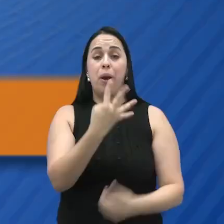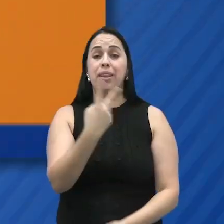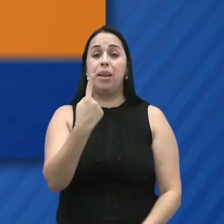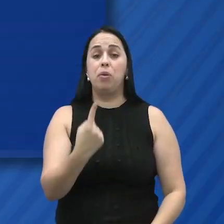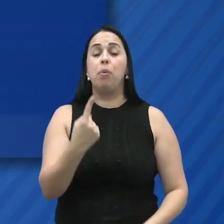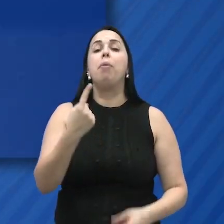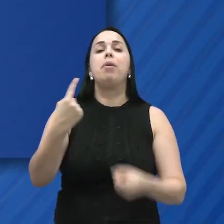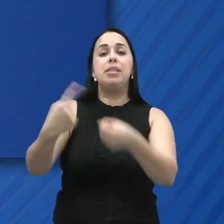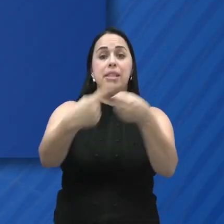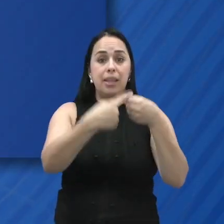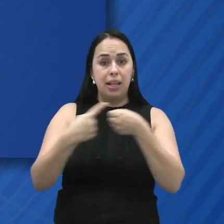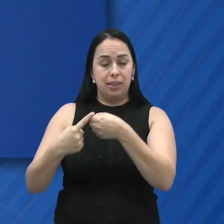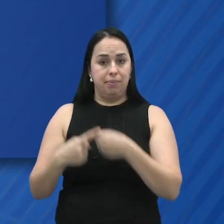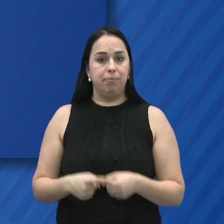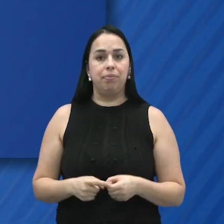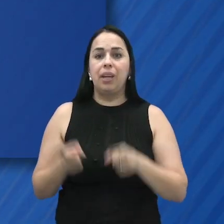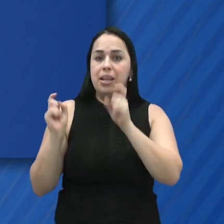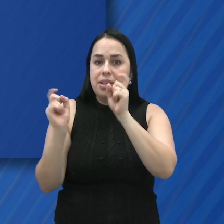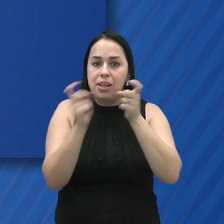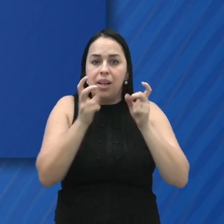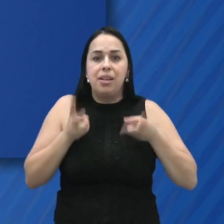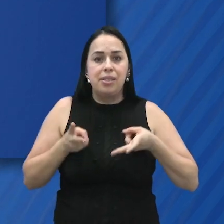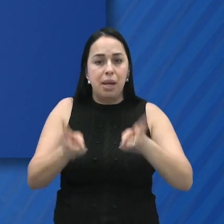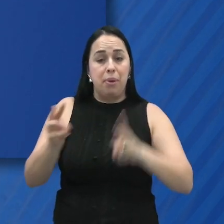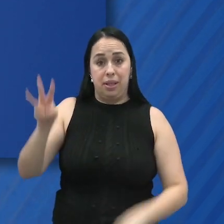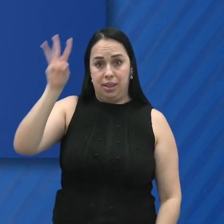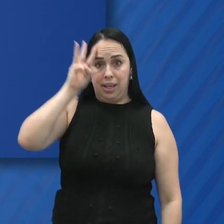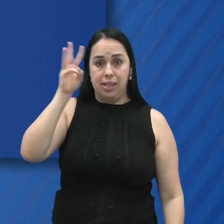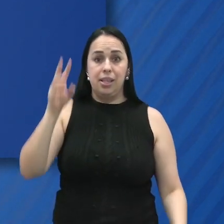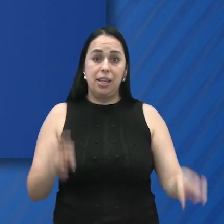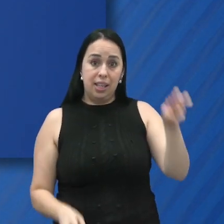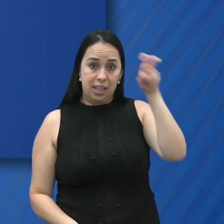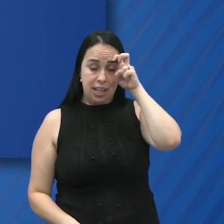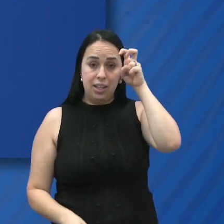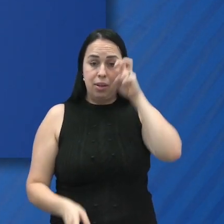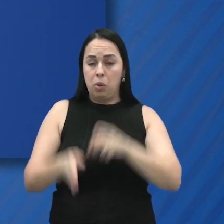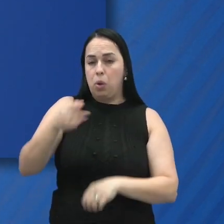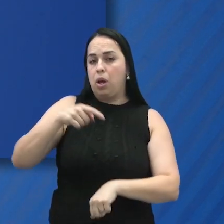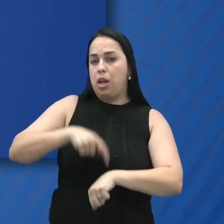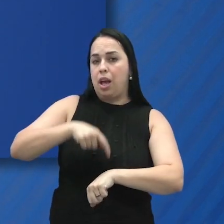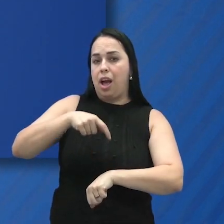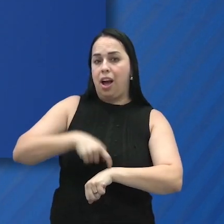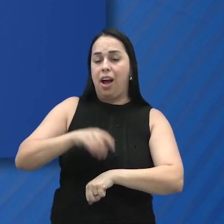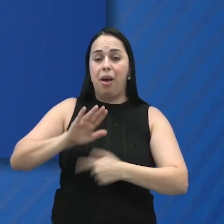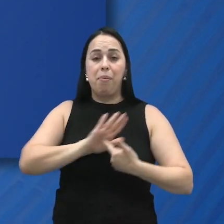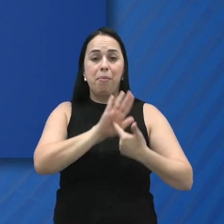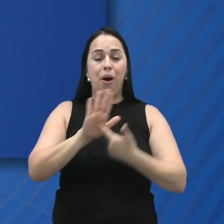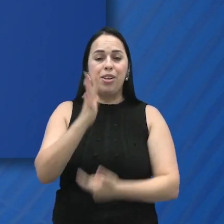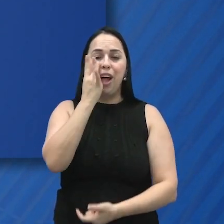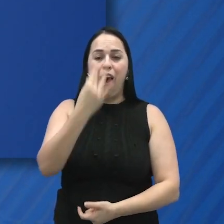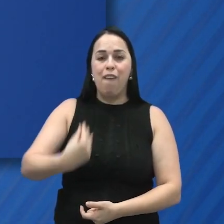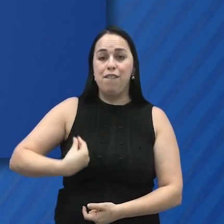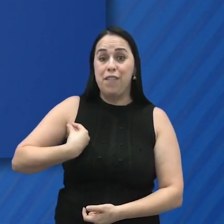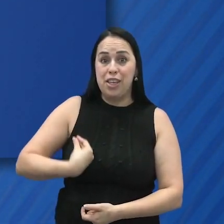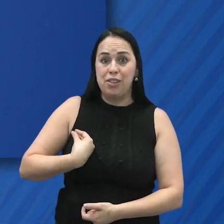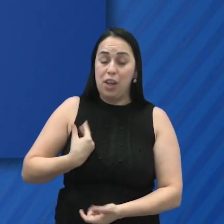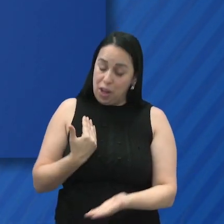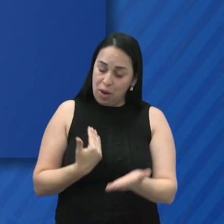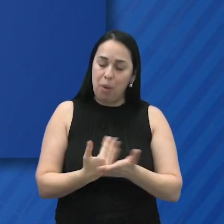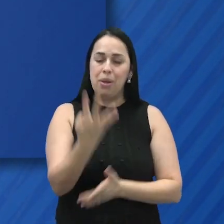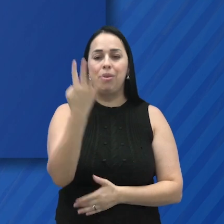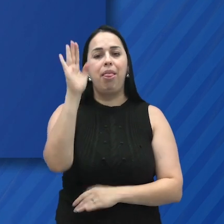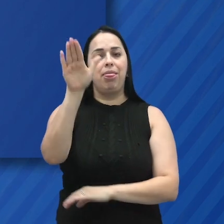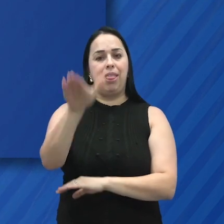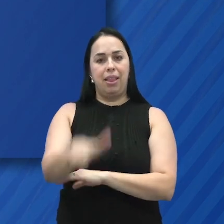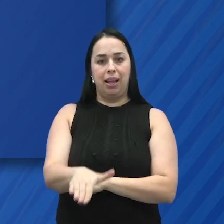municípios. As sessões da Câmara são realizadas todas as terças e quintas-feiras, com transmissão ao vivo